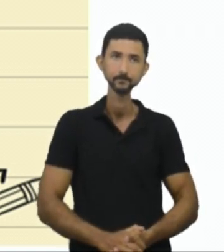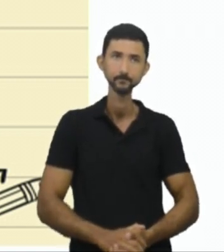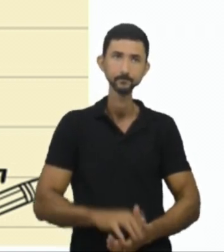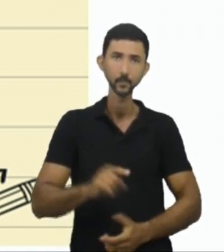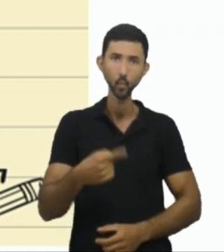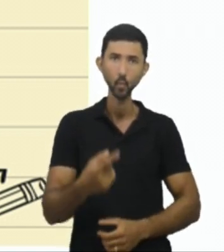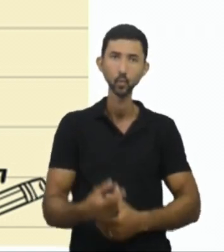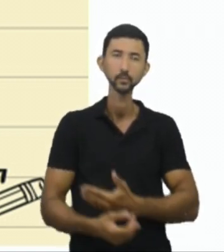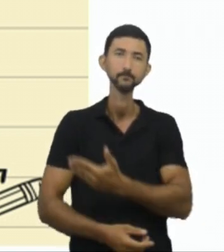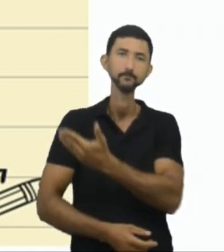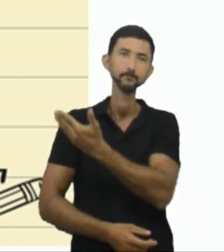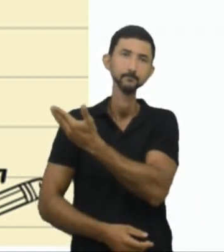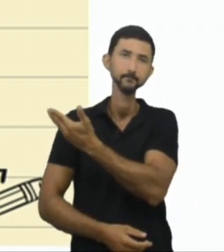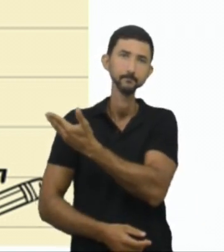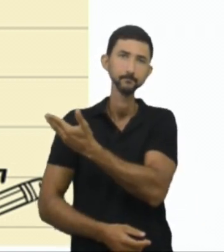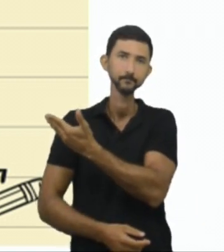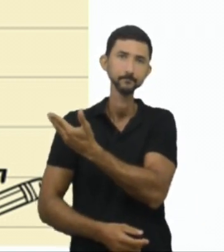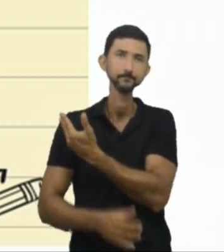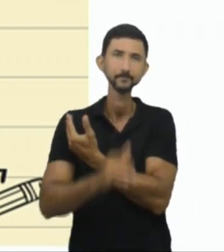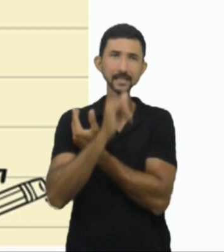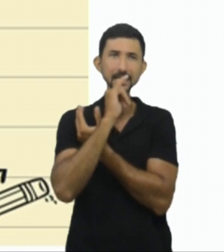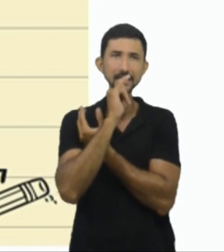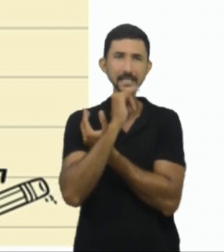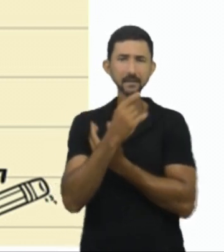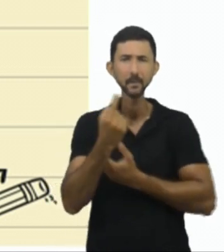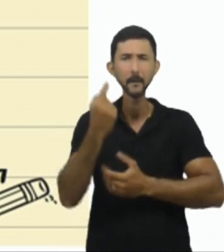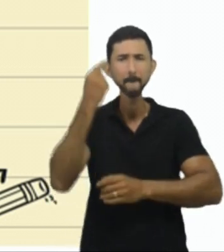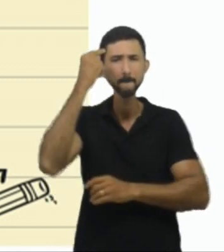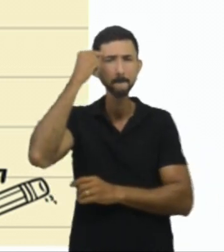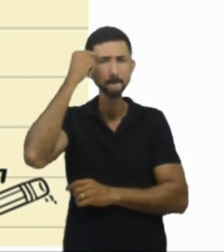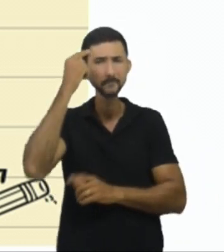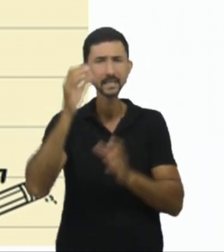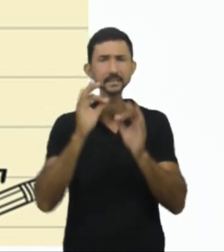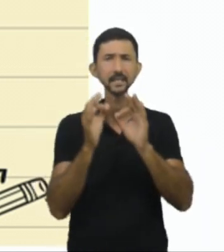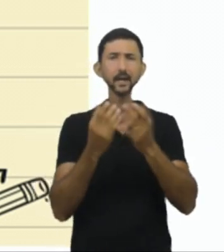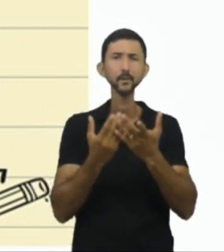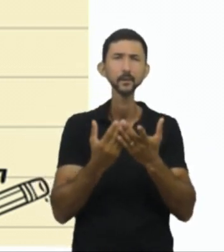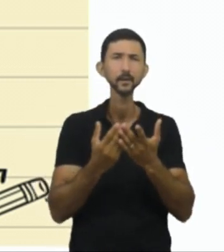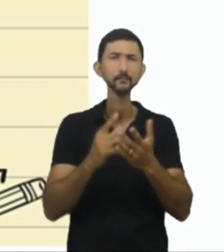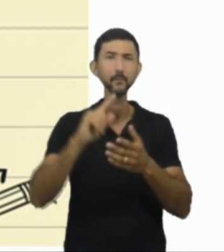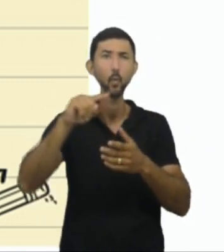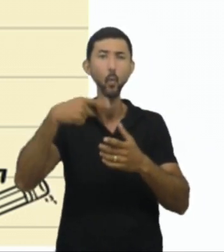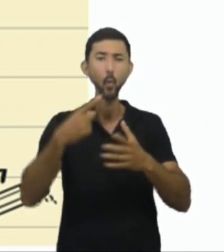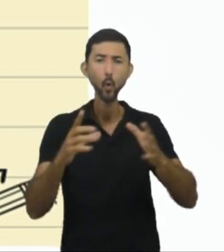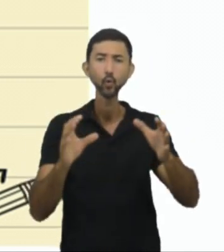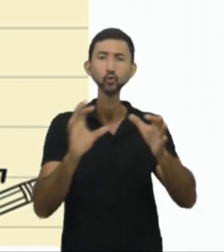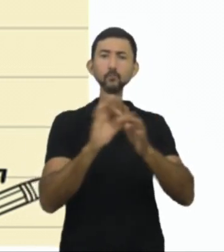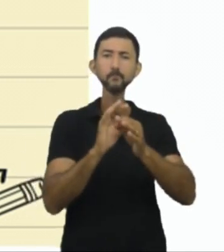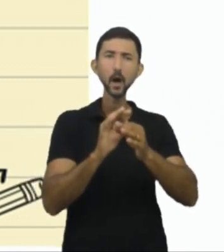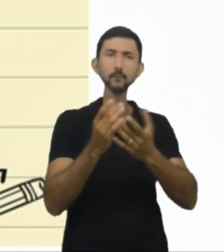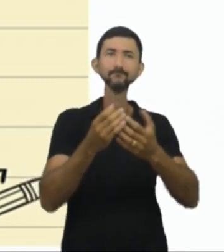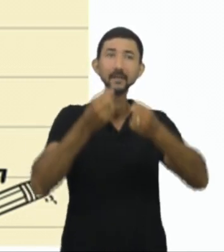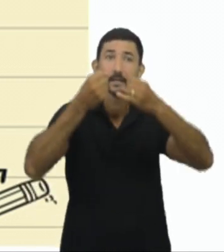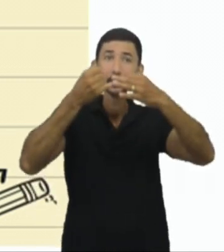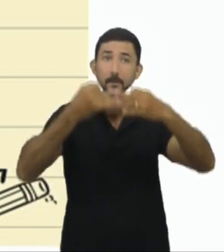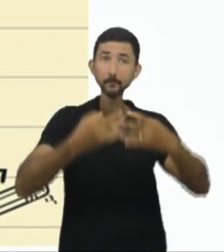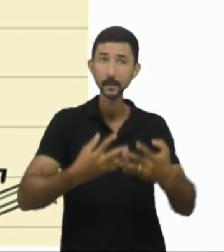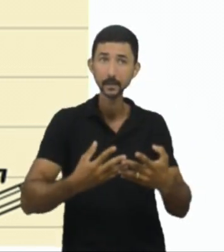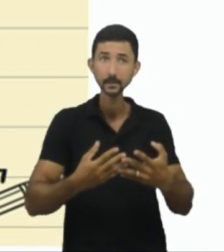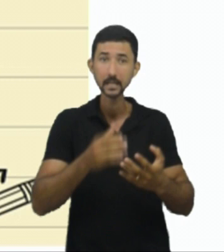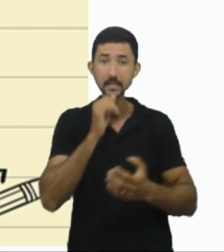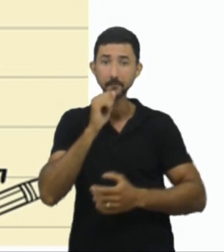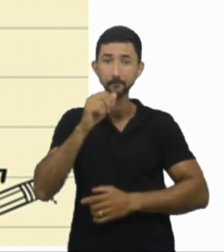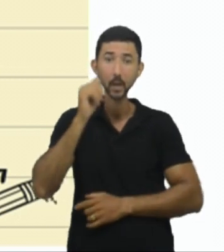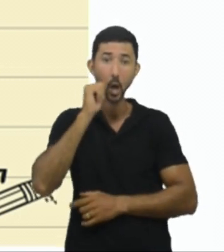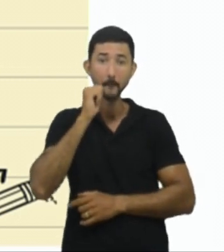Aqui, ó, um outro exemplo para você pensar a respeito de um outro conector que é o explicativo. N